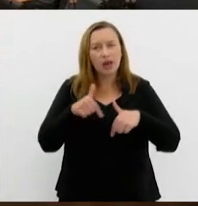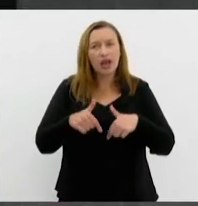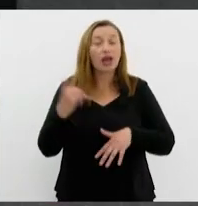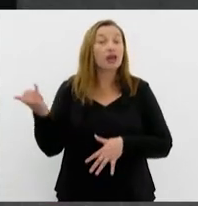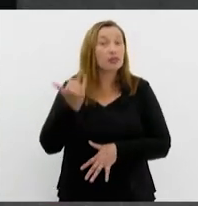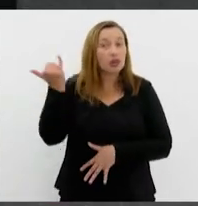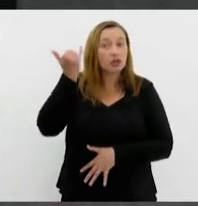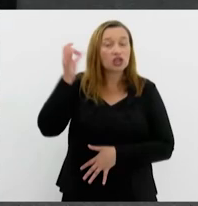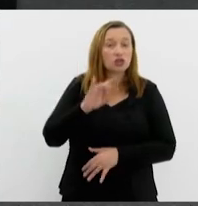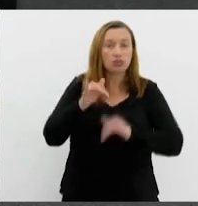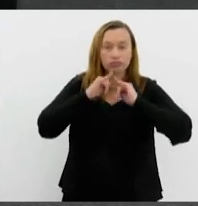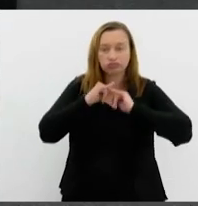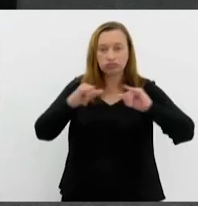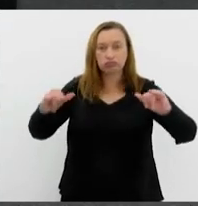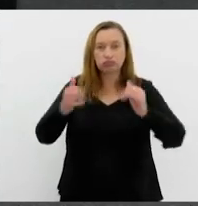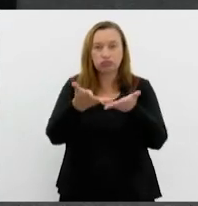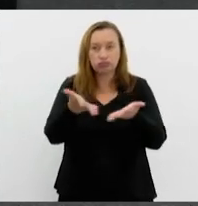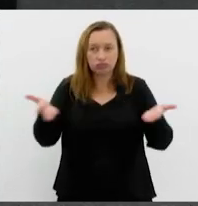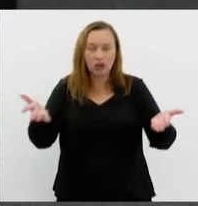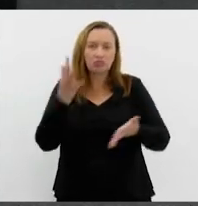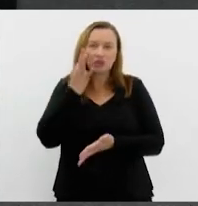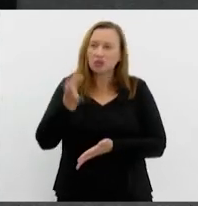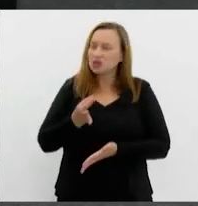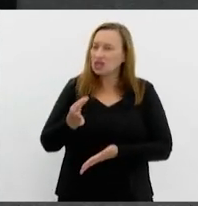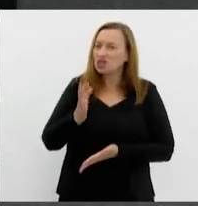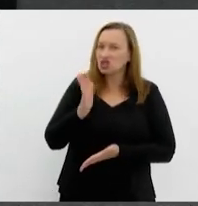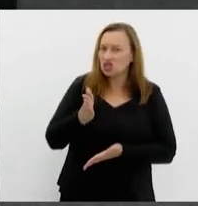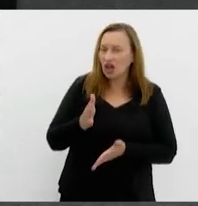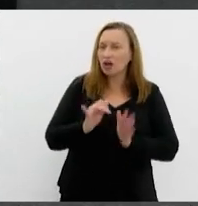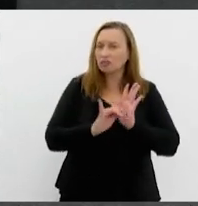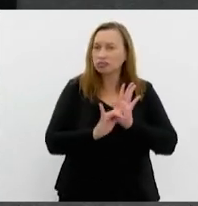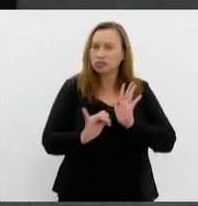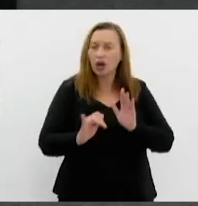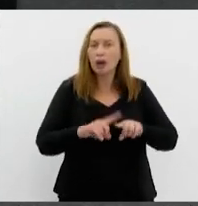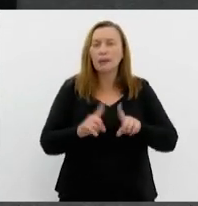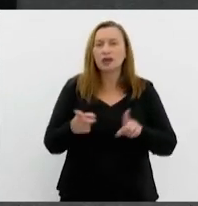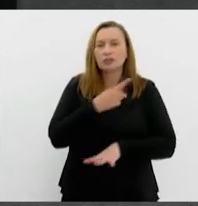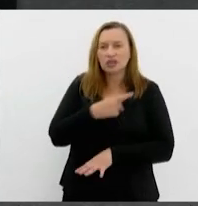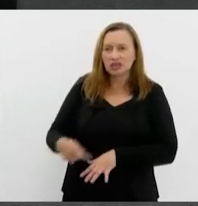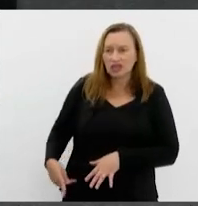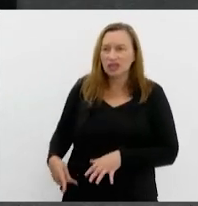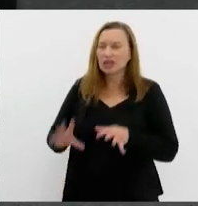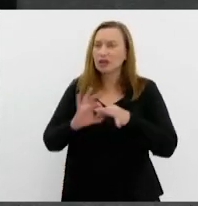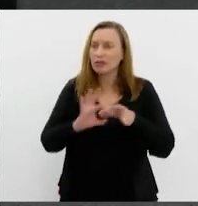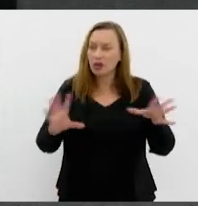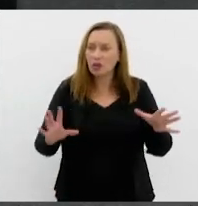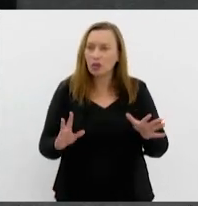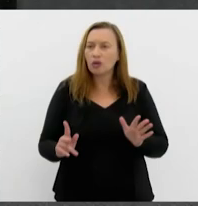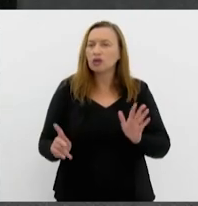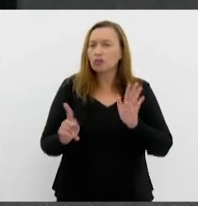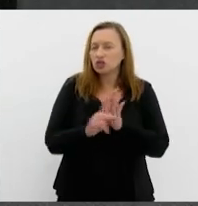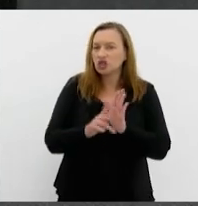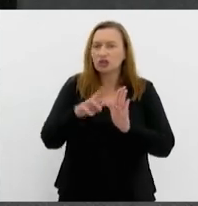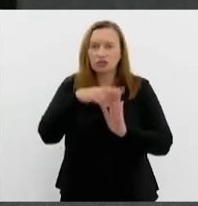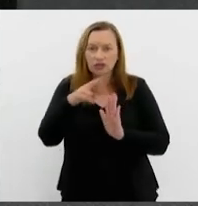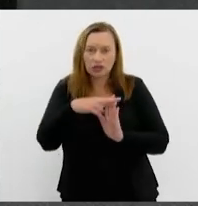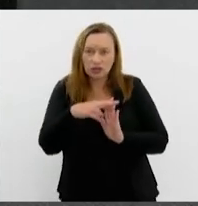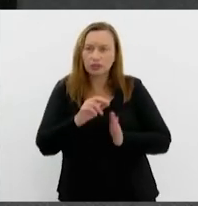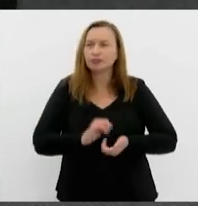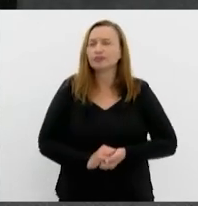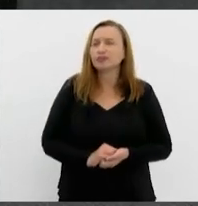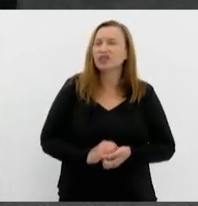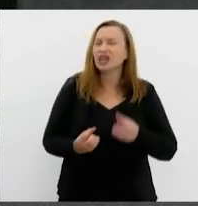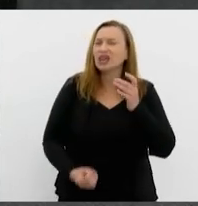para anunciar a todos, não sei se já foi publicado, mas o presidente autorizou, esse projeto de resolução